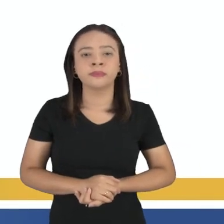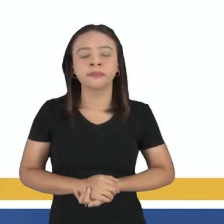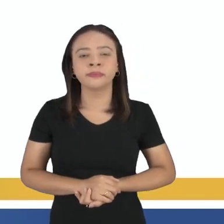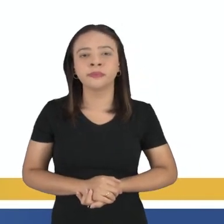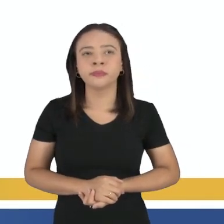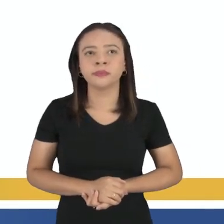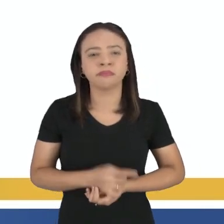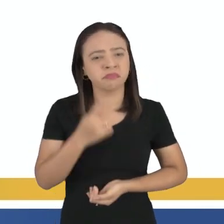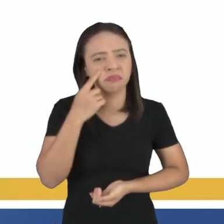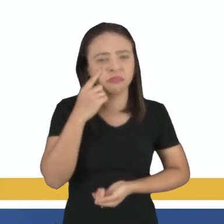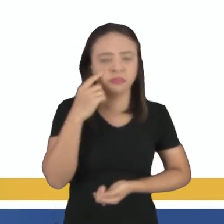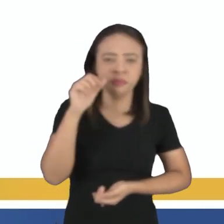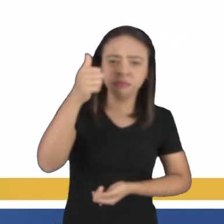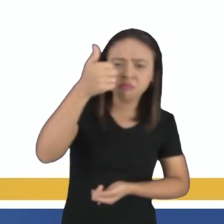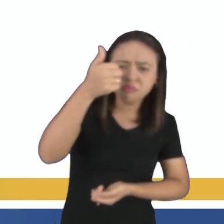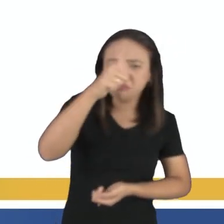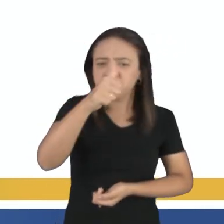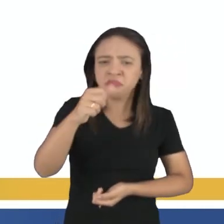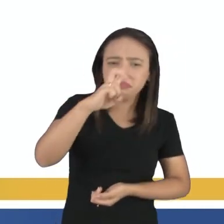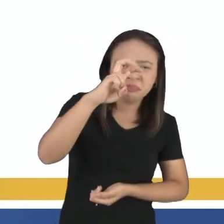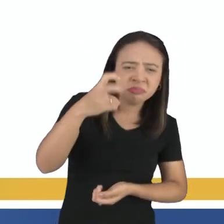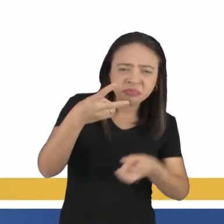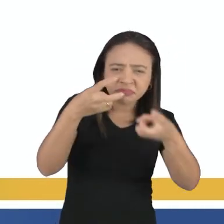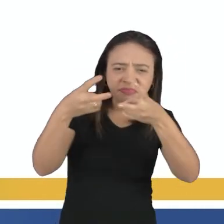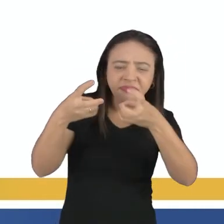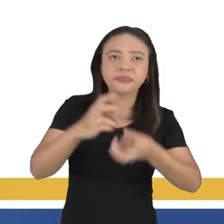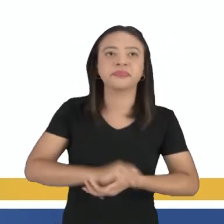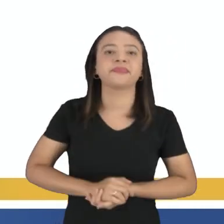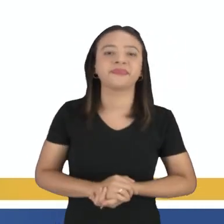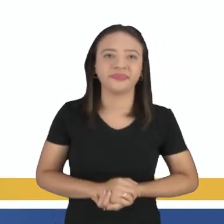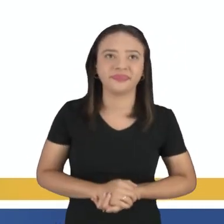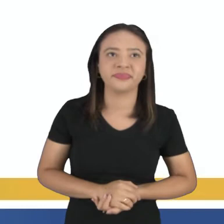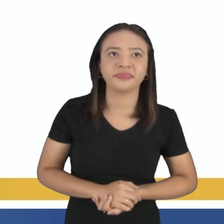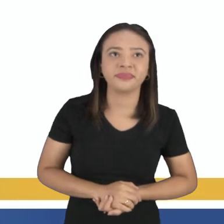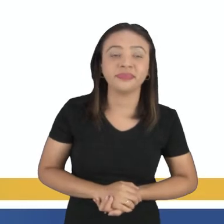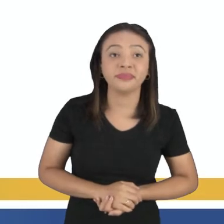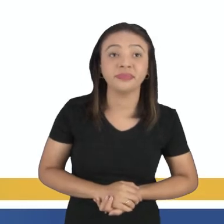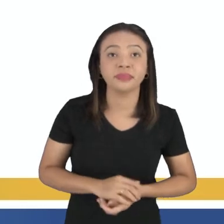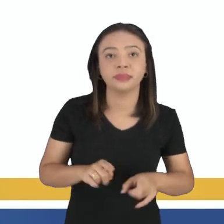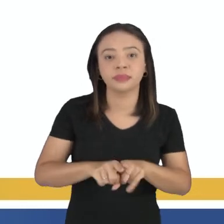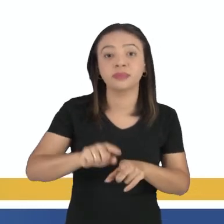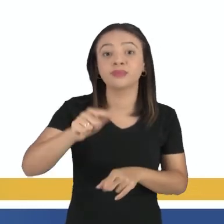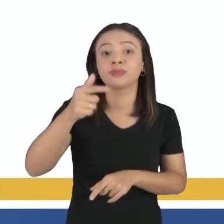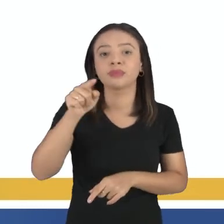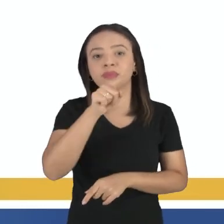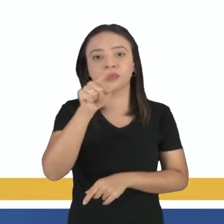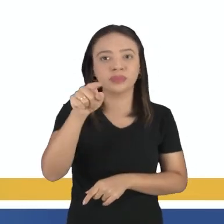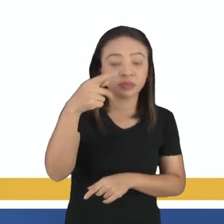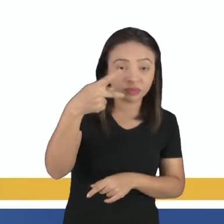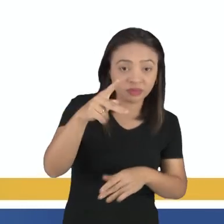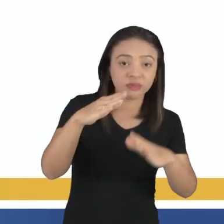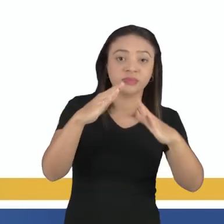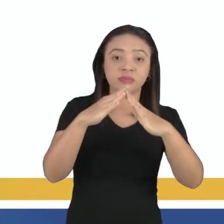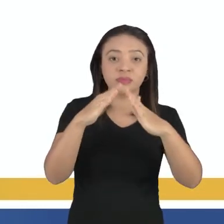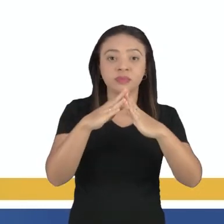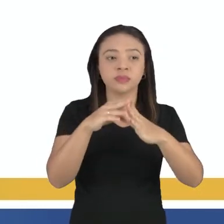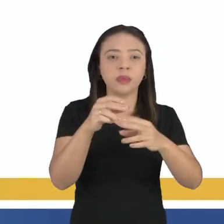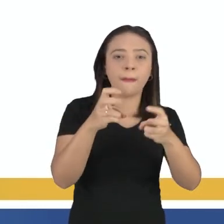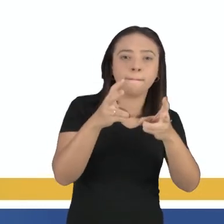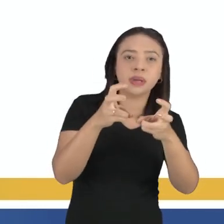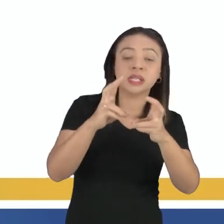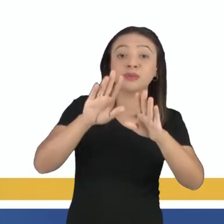para vocês analisarem, tá? E com essas outras aí para vocês também verificarem em casa a qual